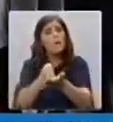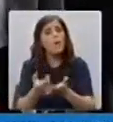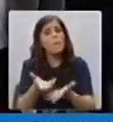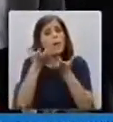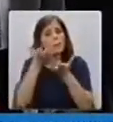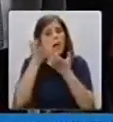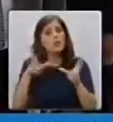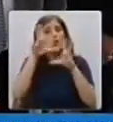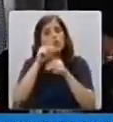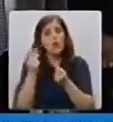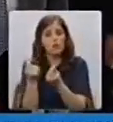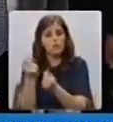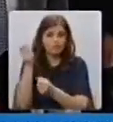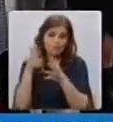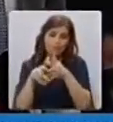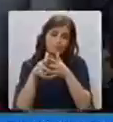novos fundos estruturais.